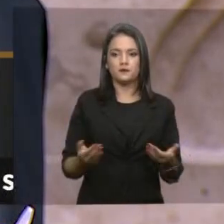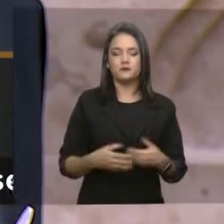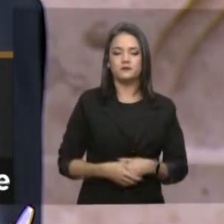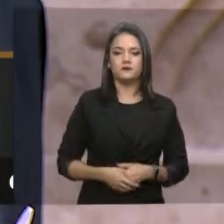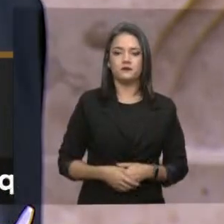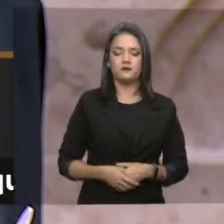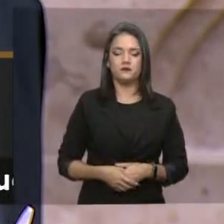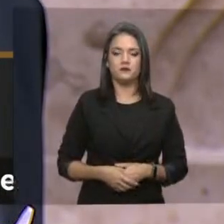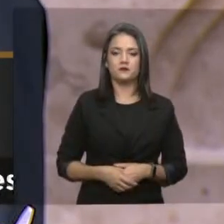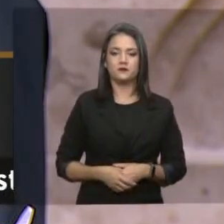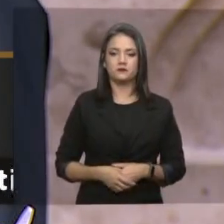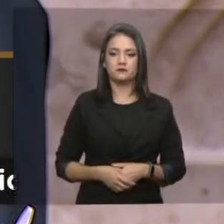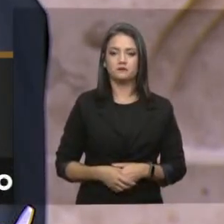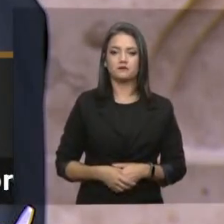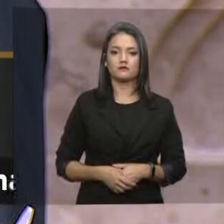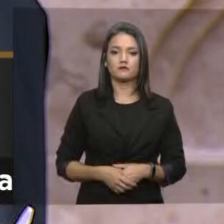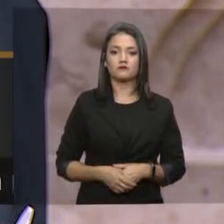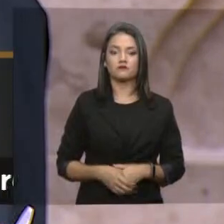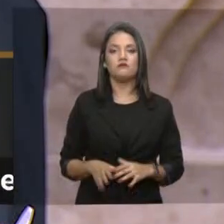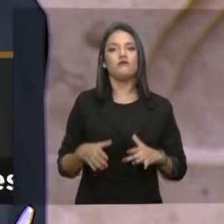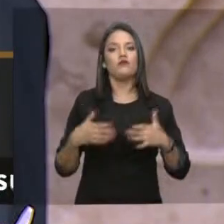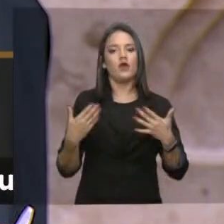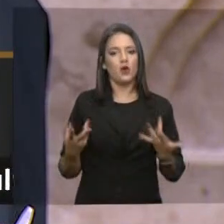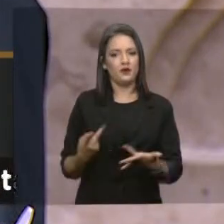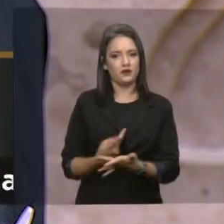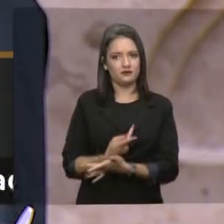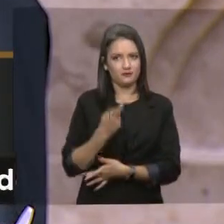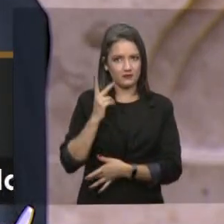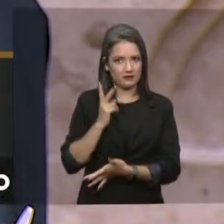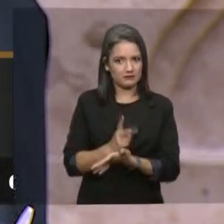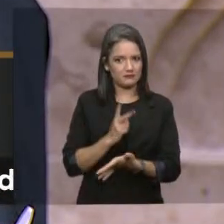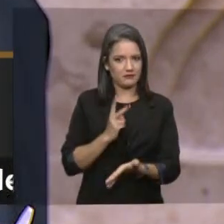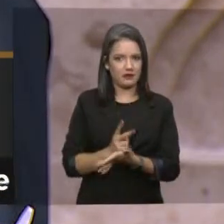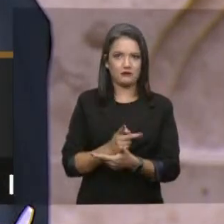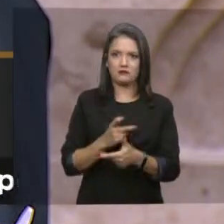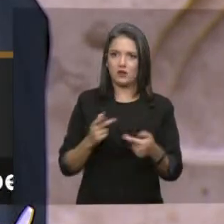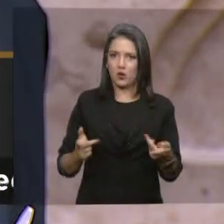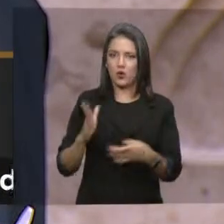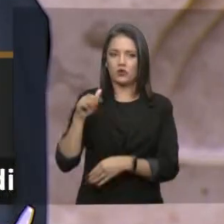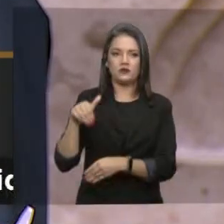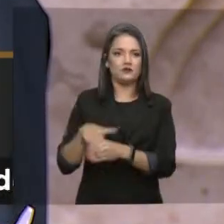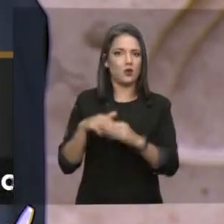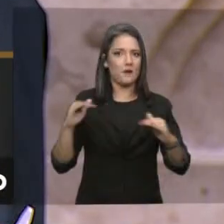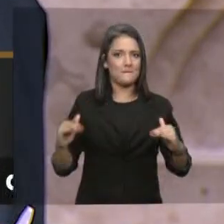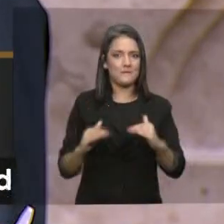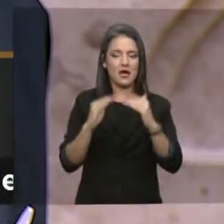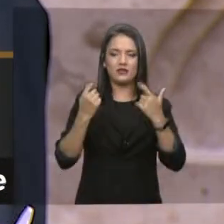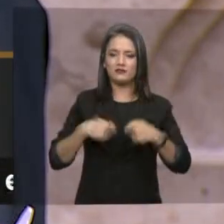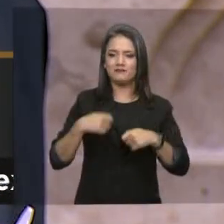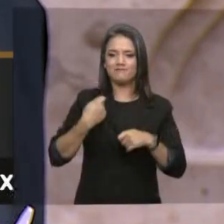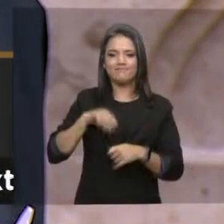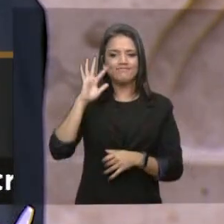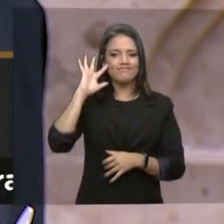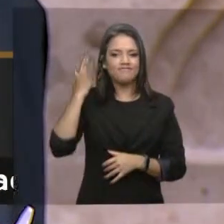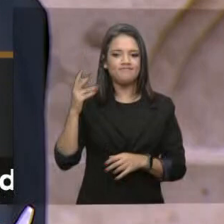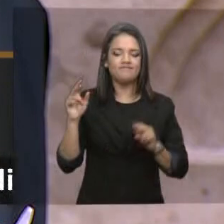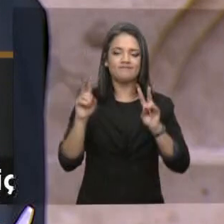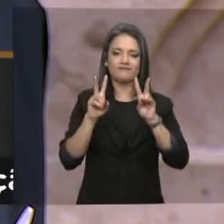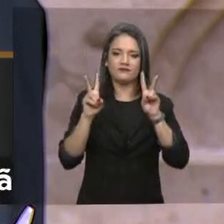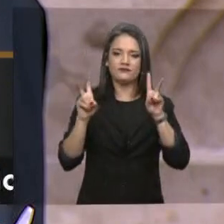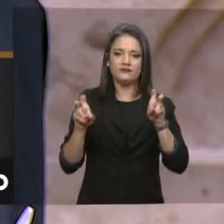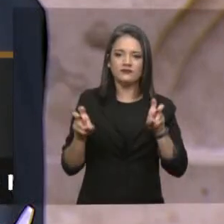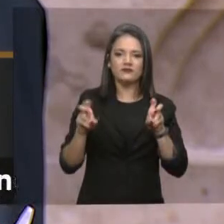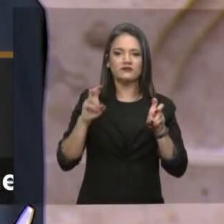interno. Quando, nas mesmas situações de empate insuperável, houver o julgamento de matéria